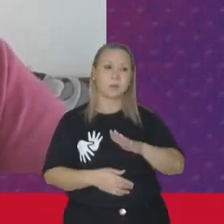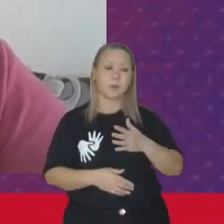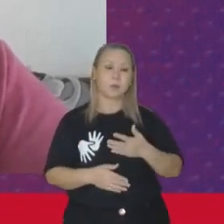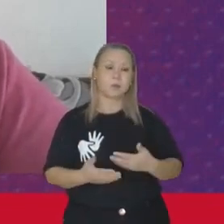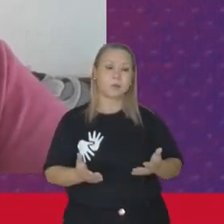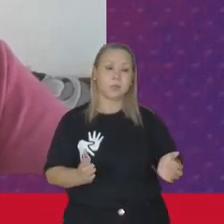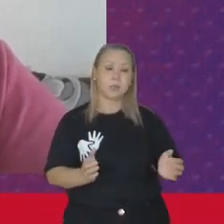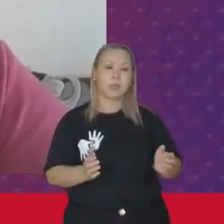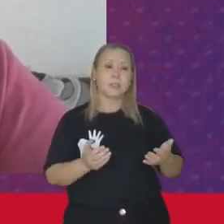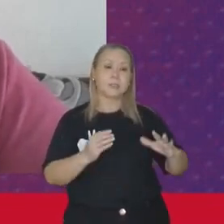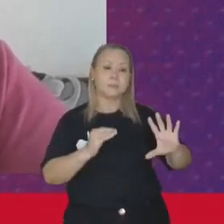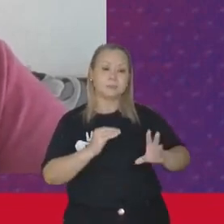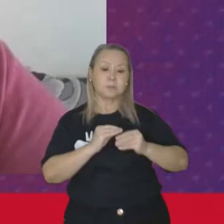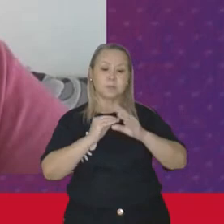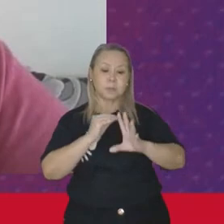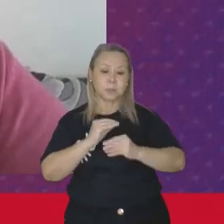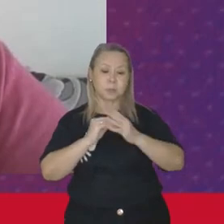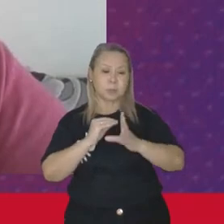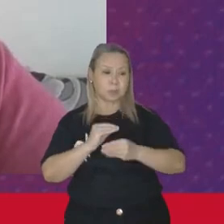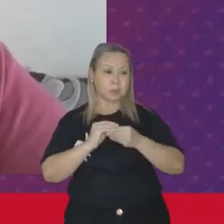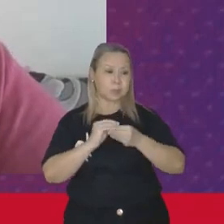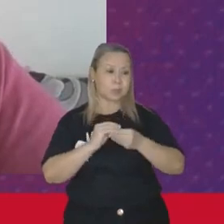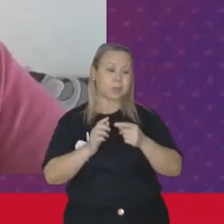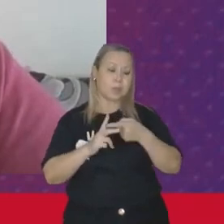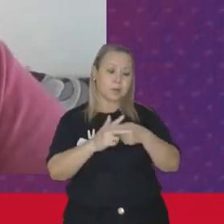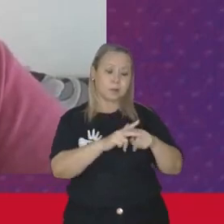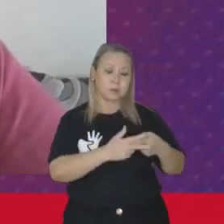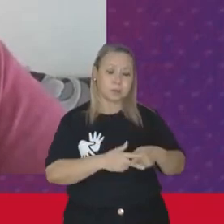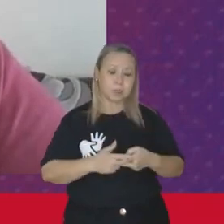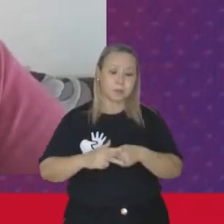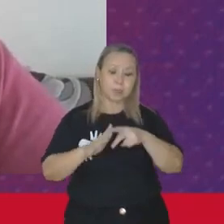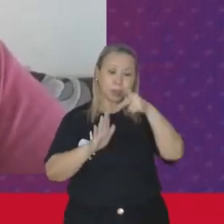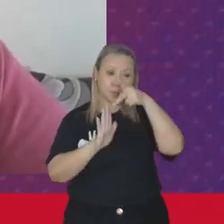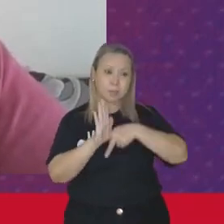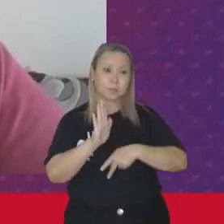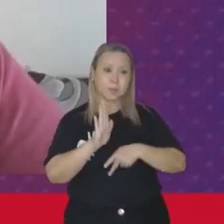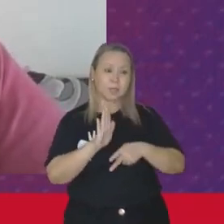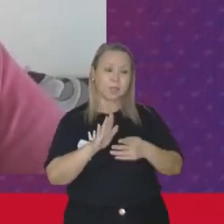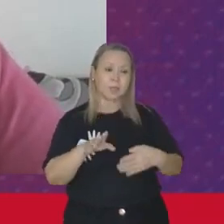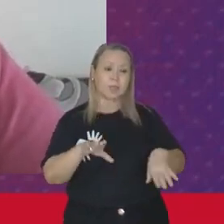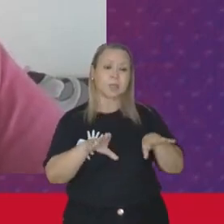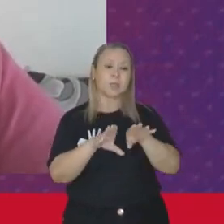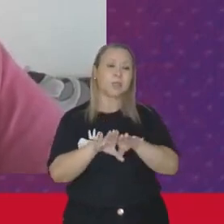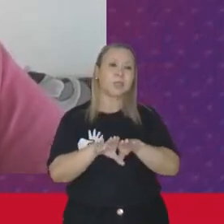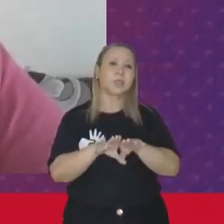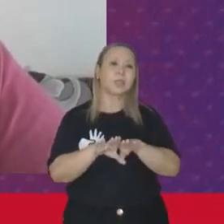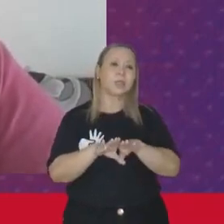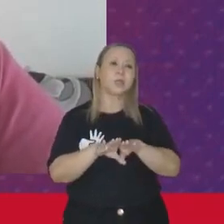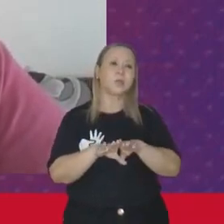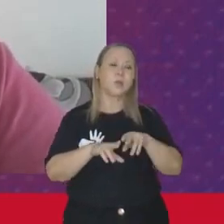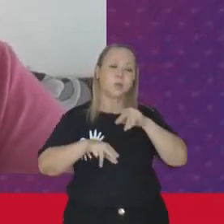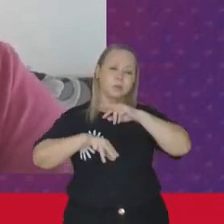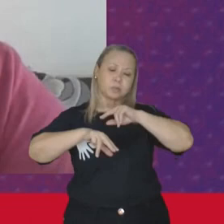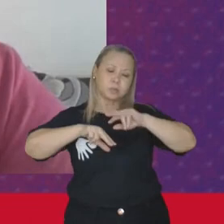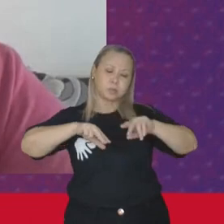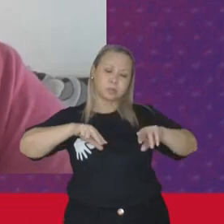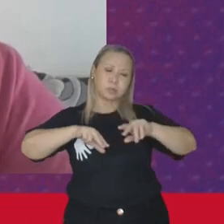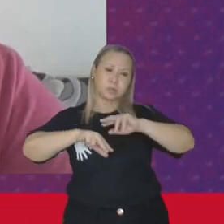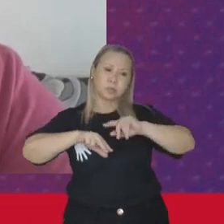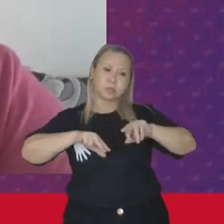incorpore ferramentas de planejamento que incluam, né, um recorte de gênero, né, que